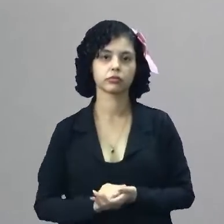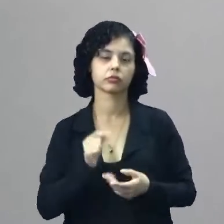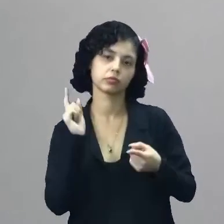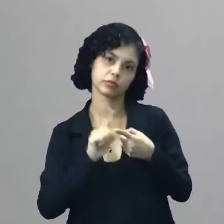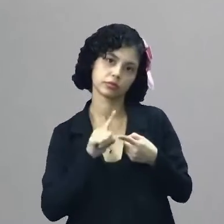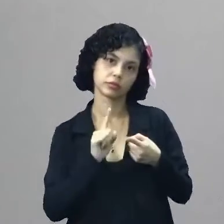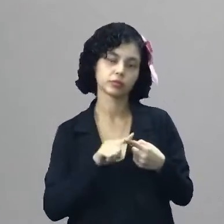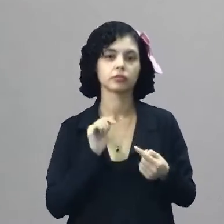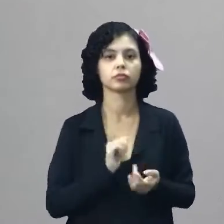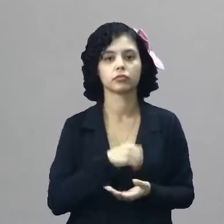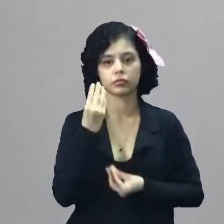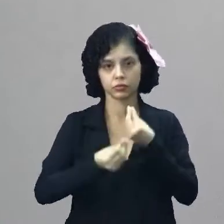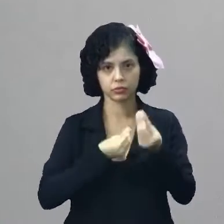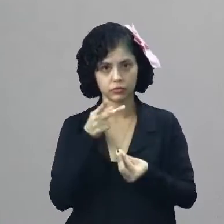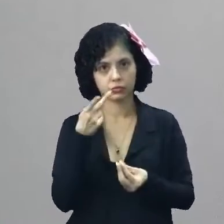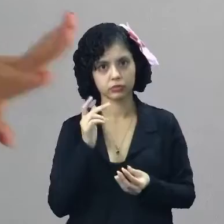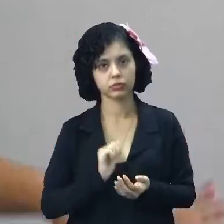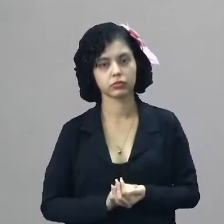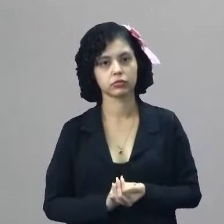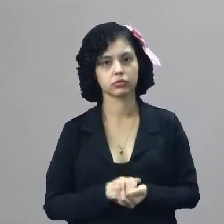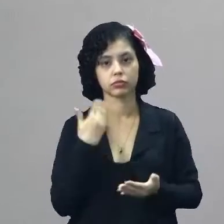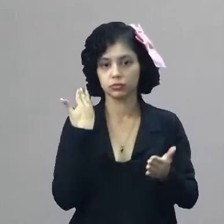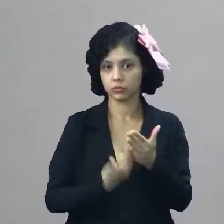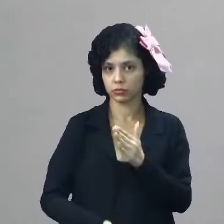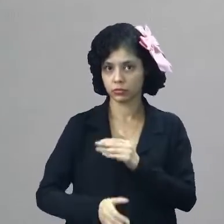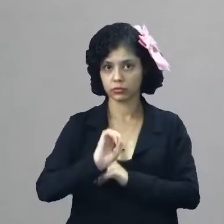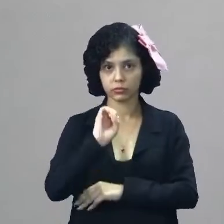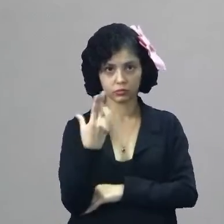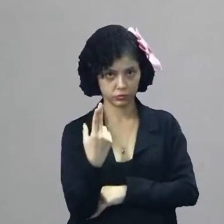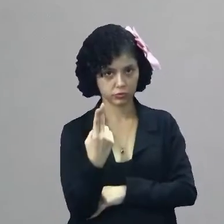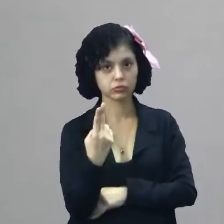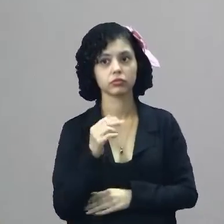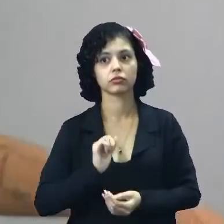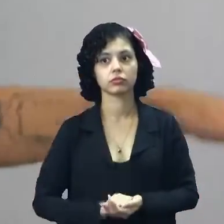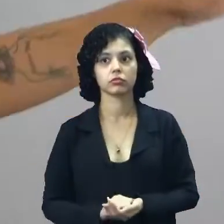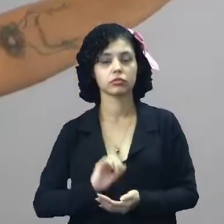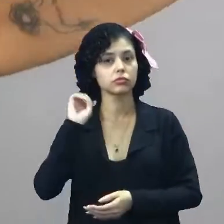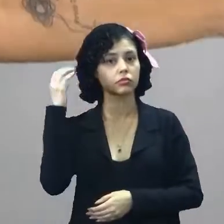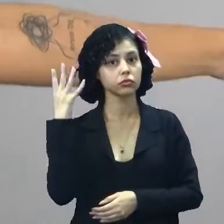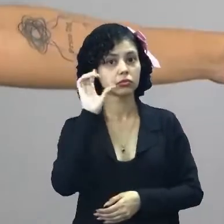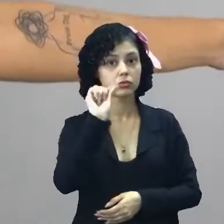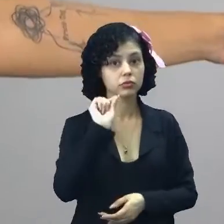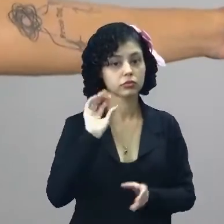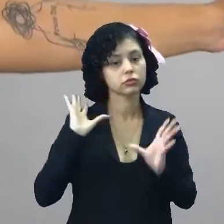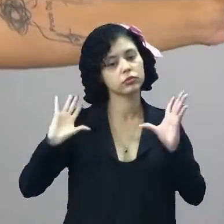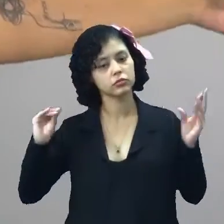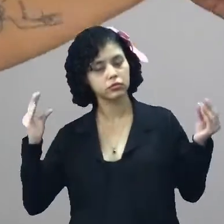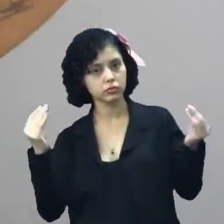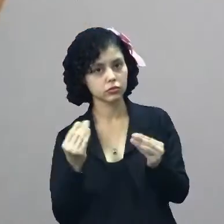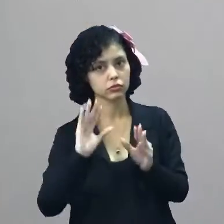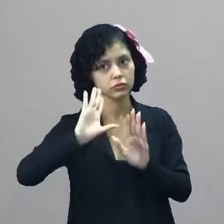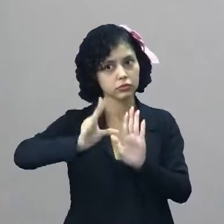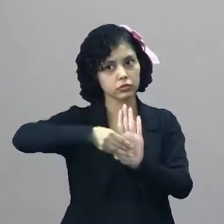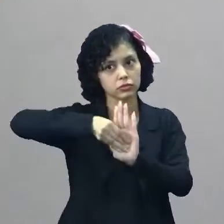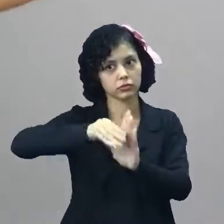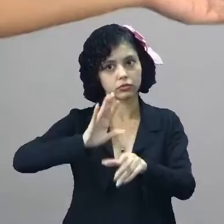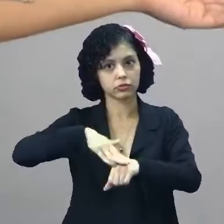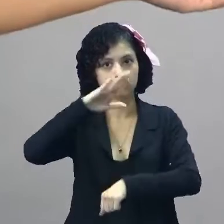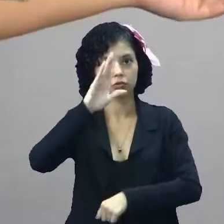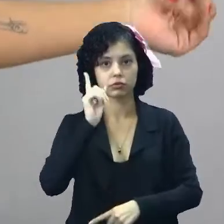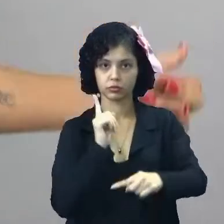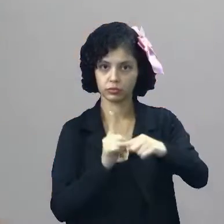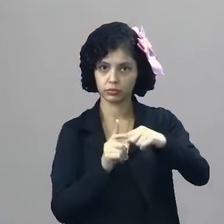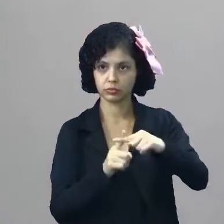como eu já falei para vocês, ou eles podem ser perdidos, o que vai fazer com que aquela substância fique com mais